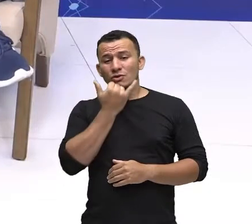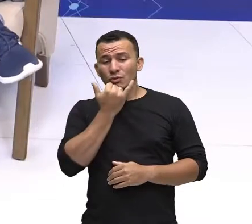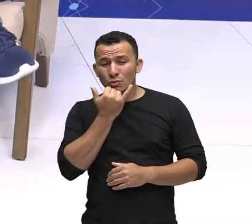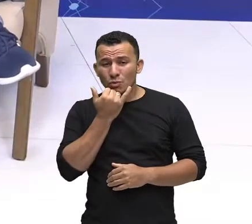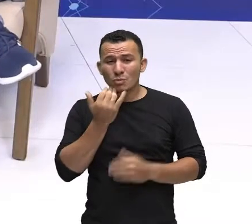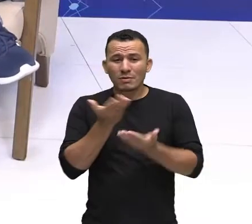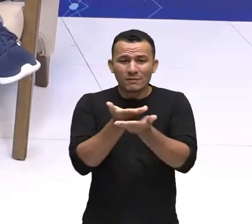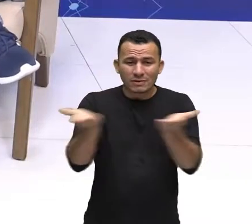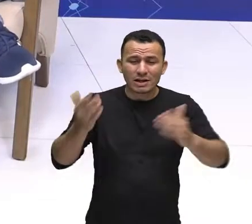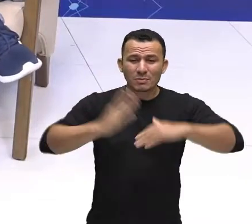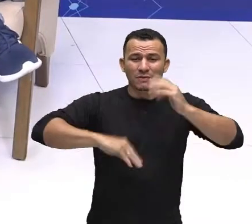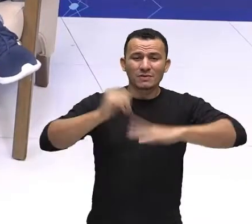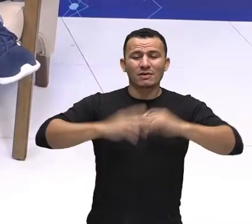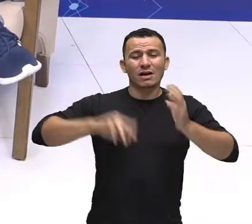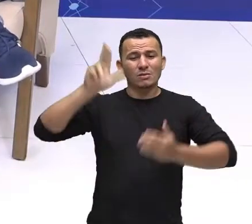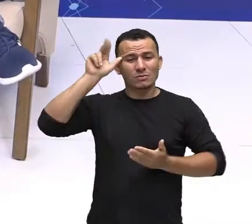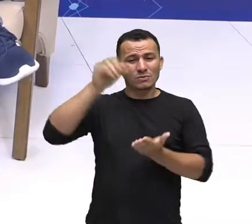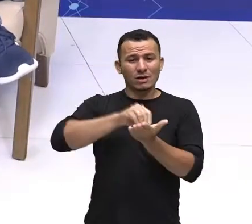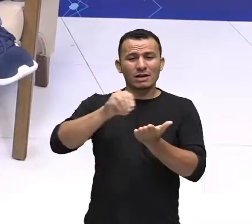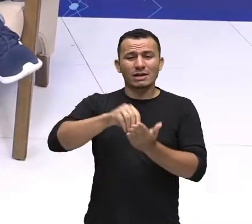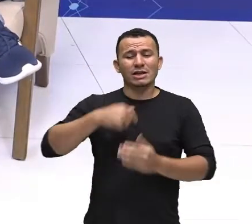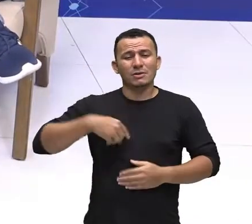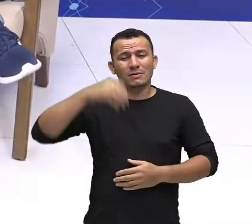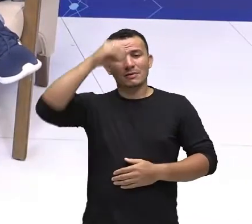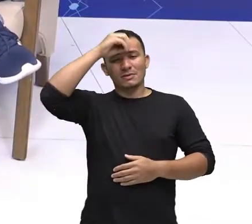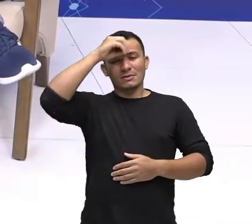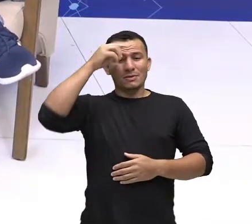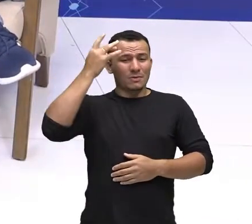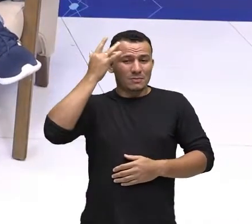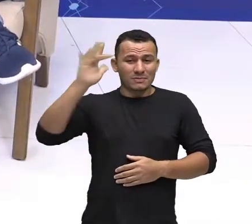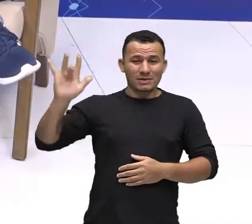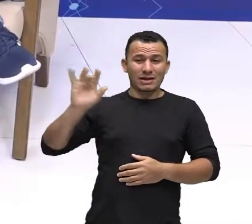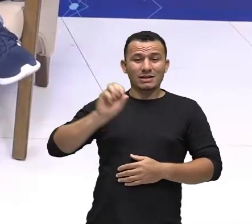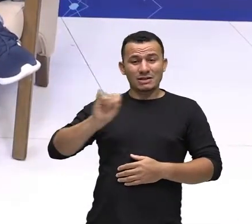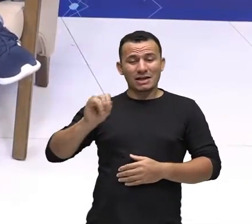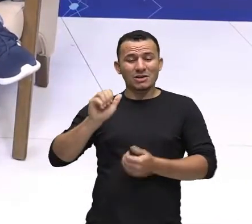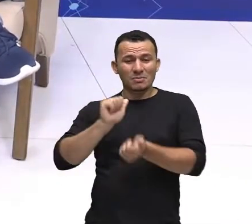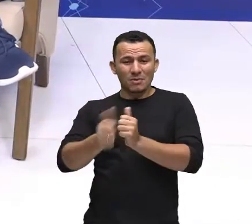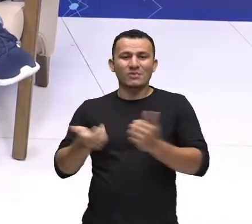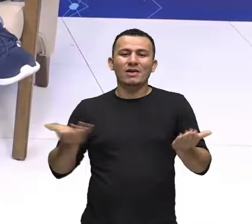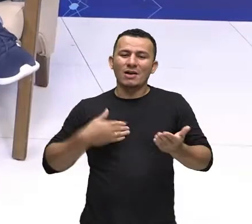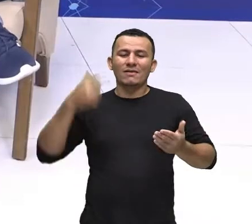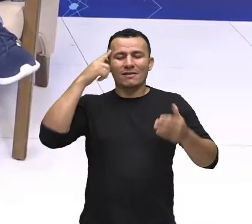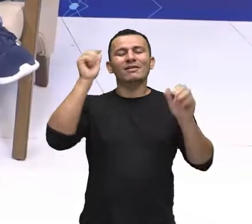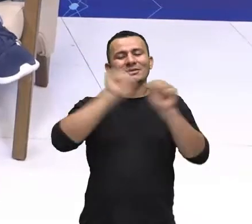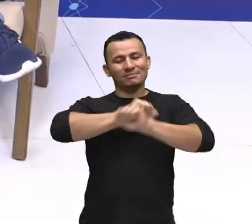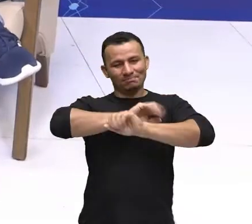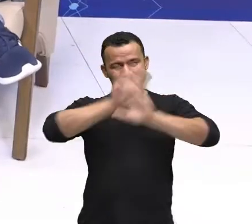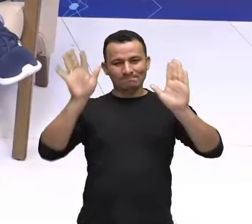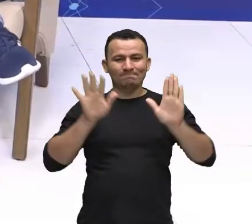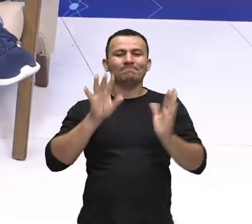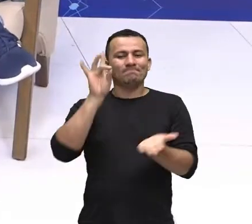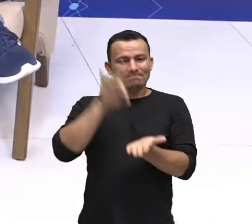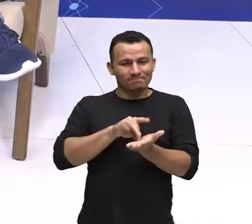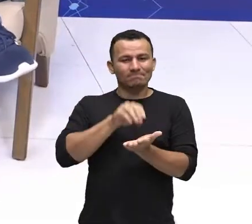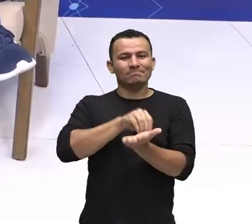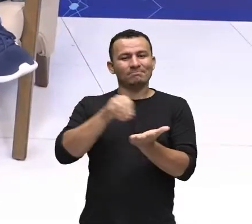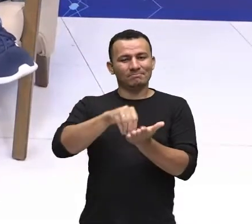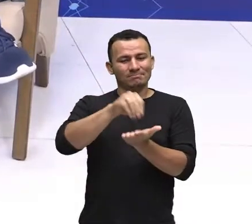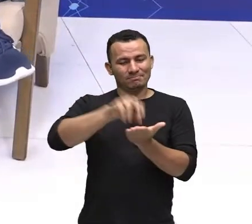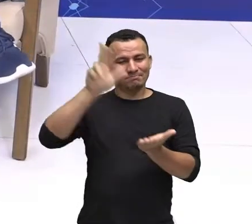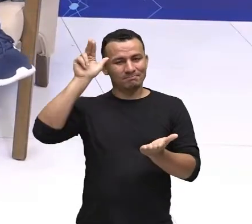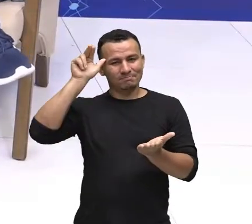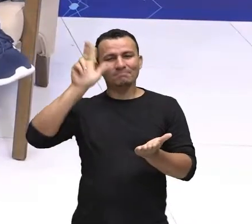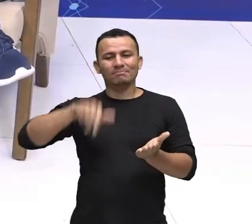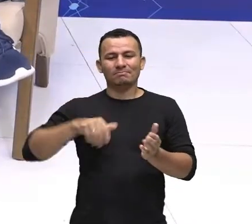não sabia que era um esporte. E sempre gostei, jogos de tabuleiro sempre foram muito interessantes para mim também. Ele fala um pouco